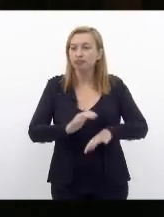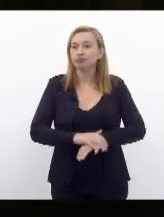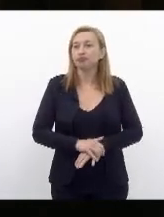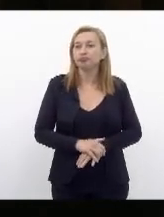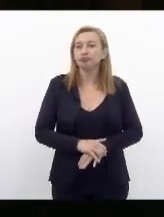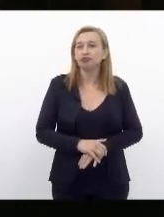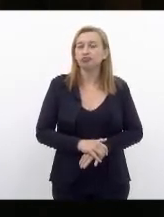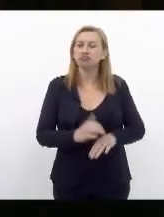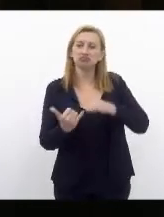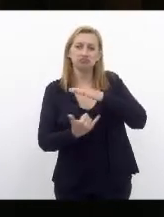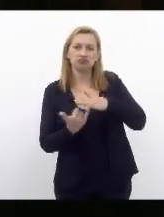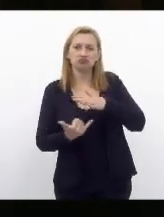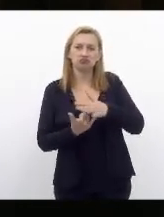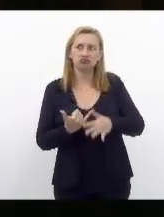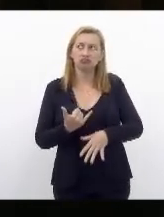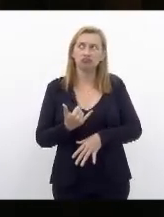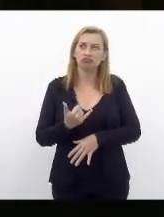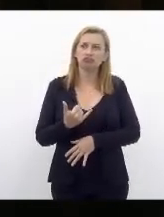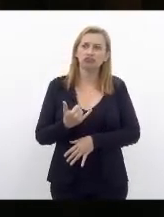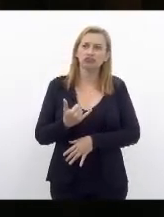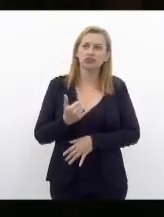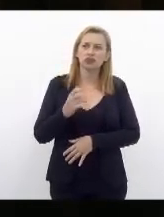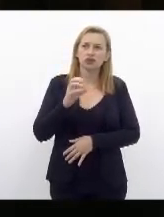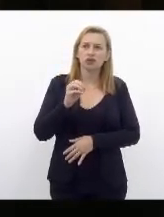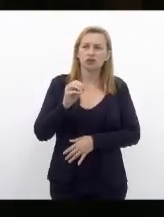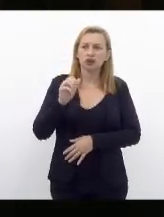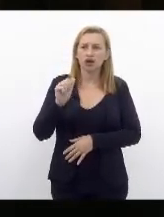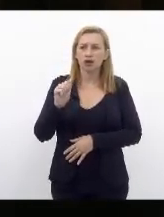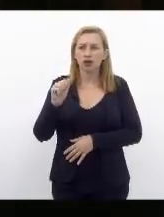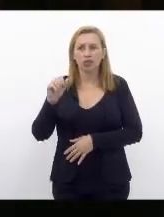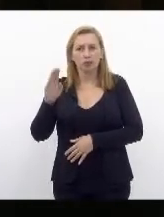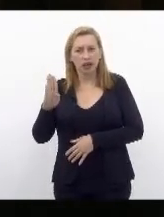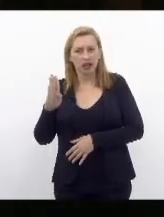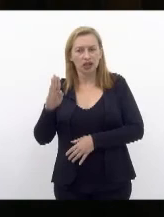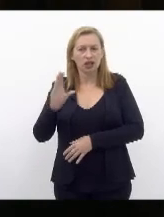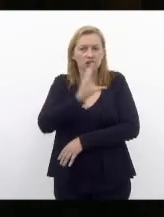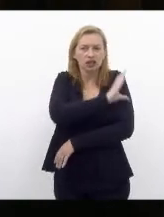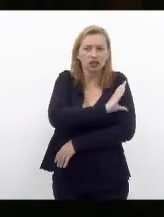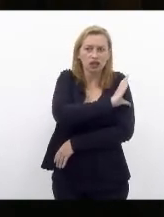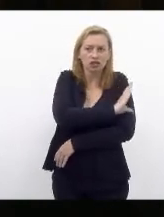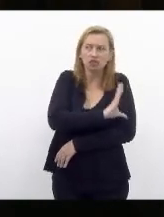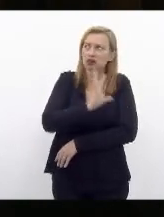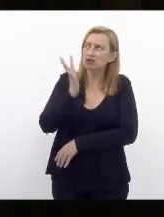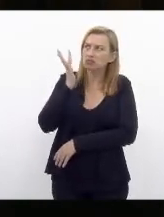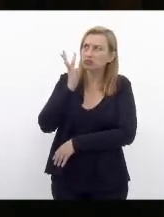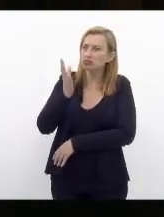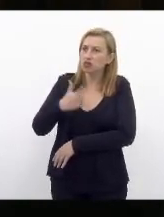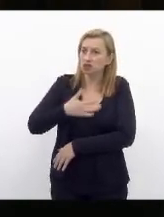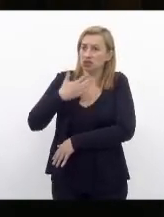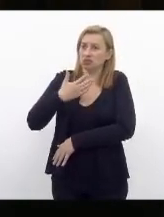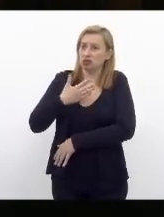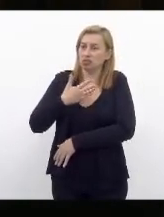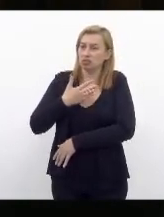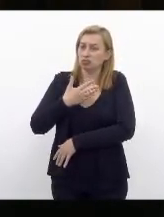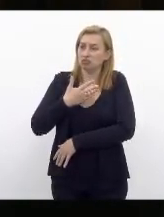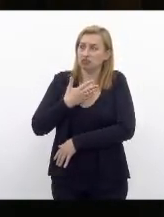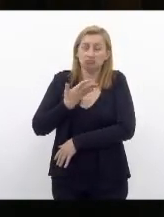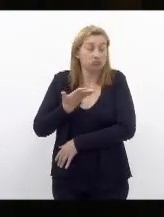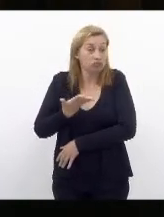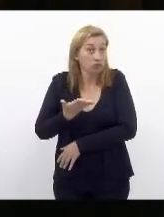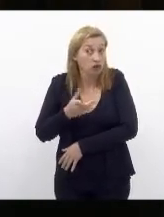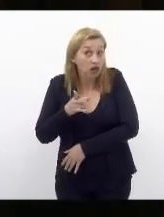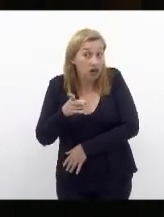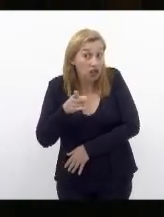por uma instituição, salvo engano, a OAB de Campos. Mas também não me causa nenhuma espécie que aqueles